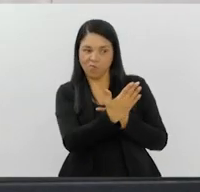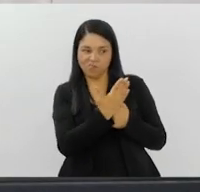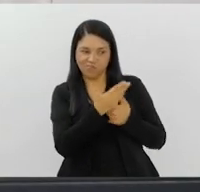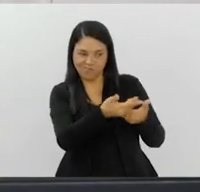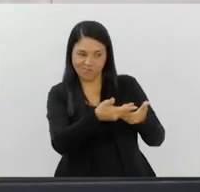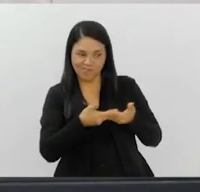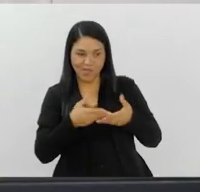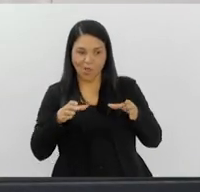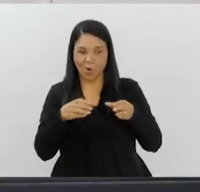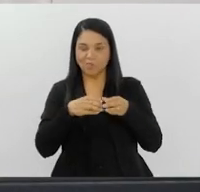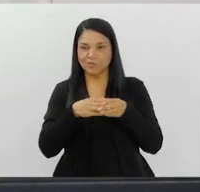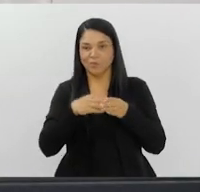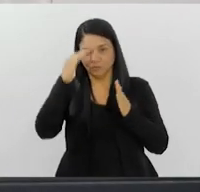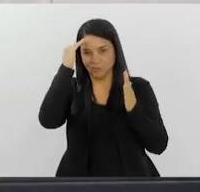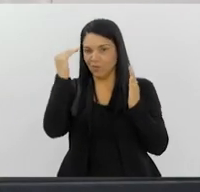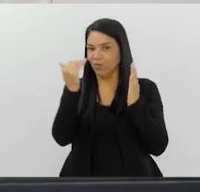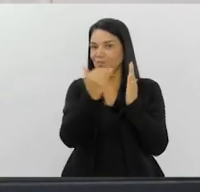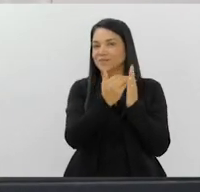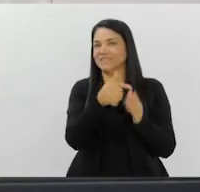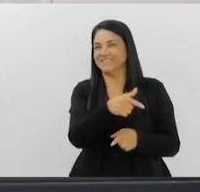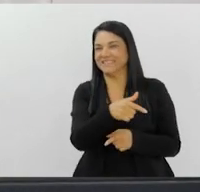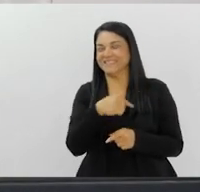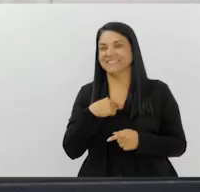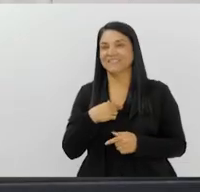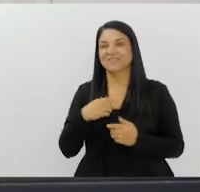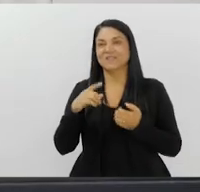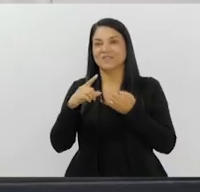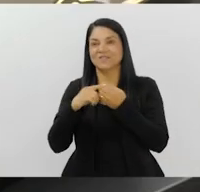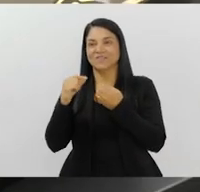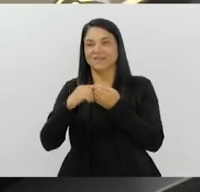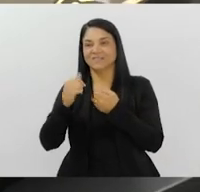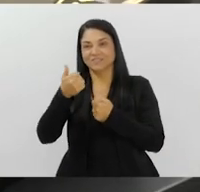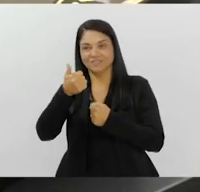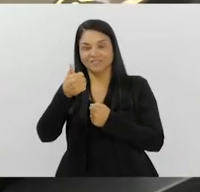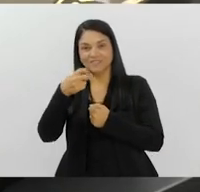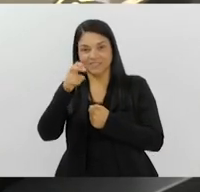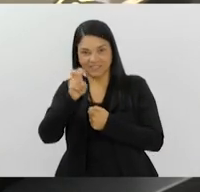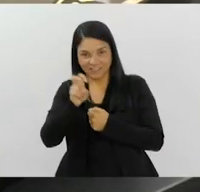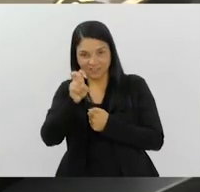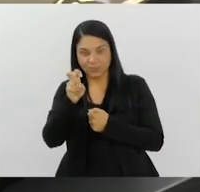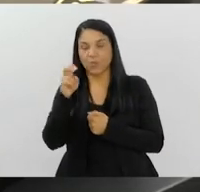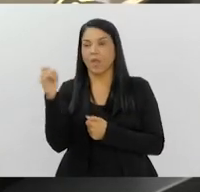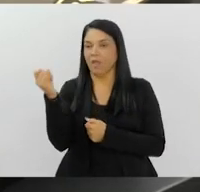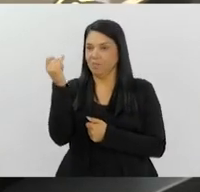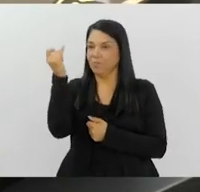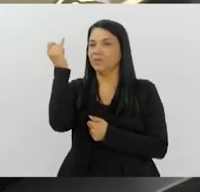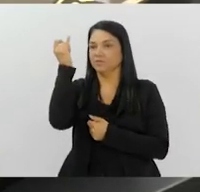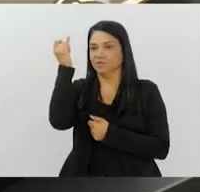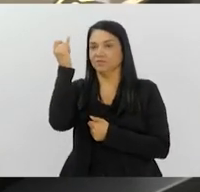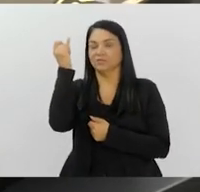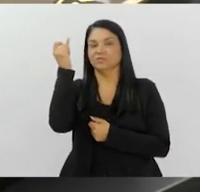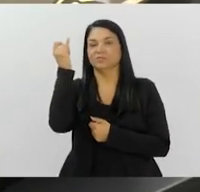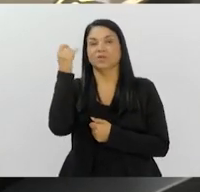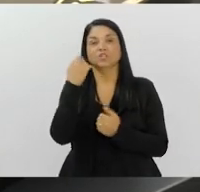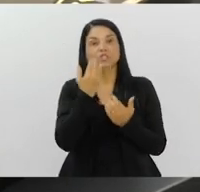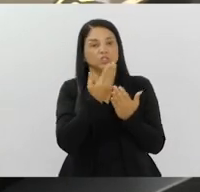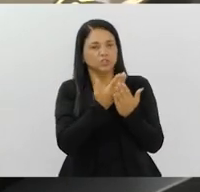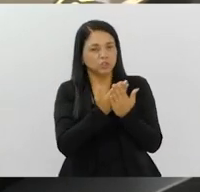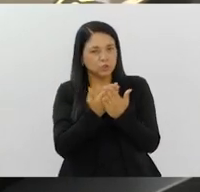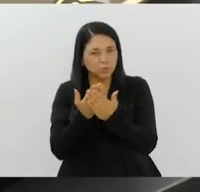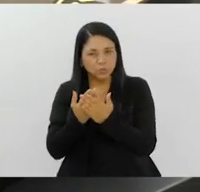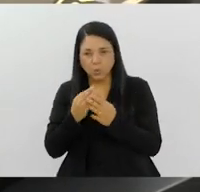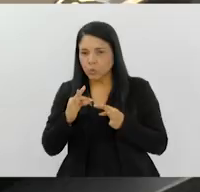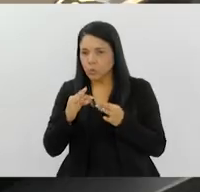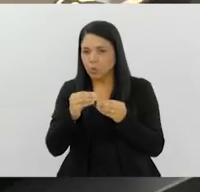pra comissão do cumpra-se o o artigo 5to ele é um dos mais importantes tá pra gente vou falar que a gente estudou todos esses